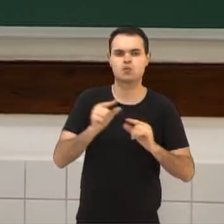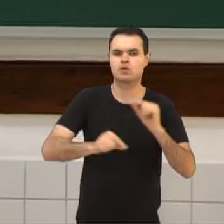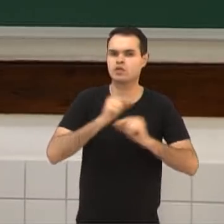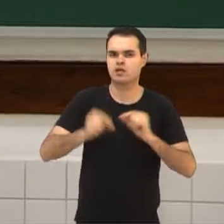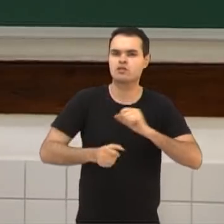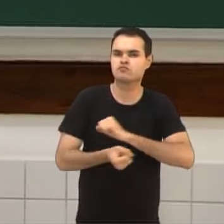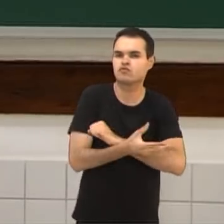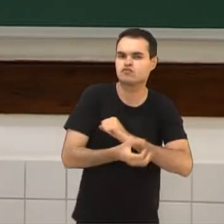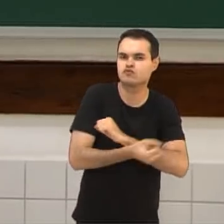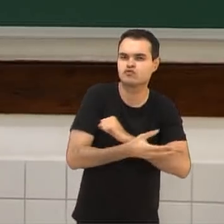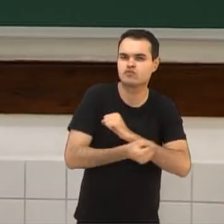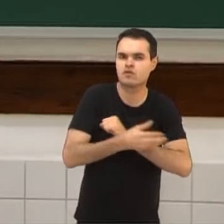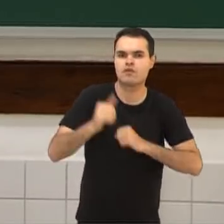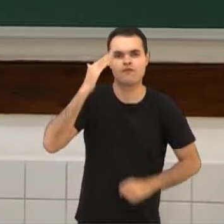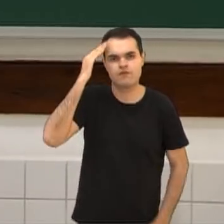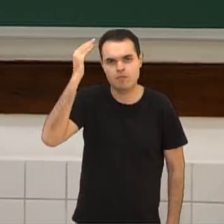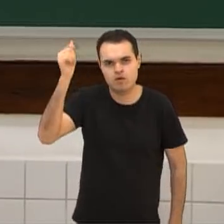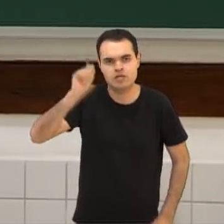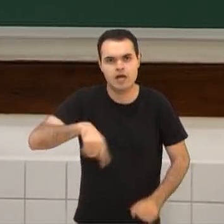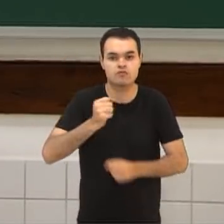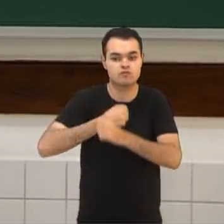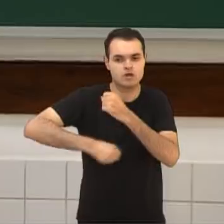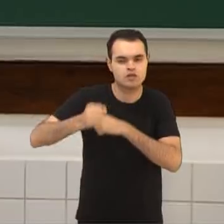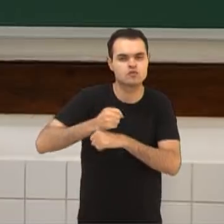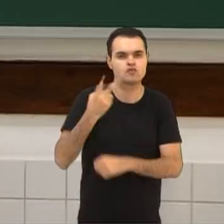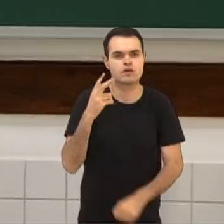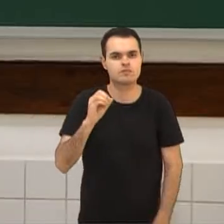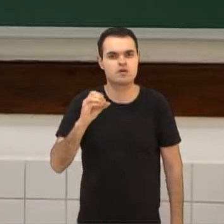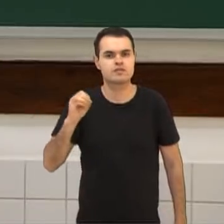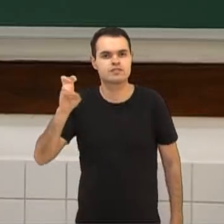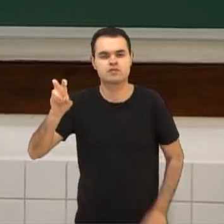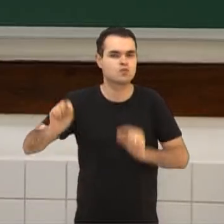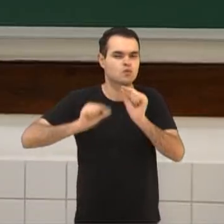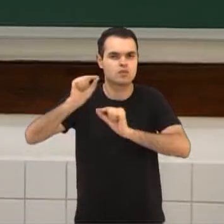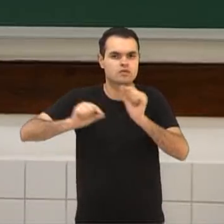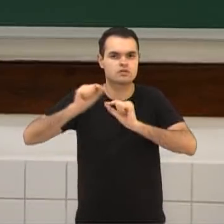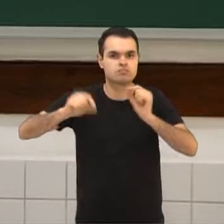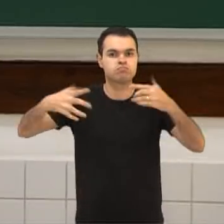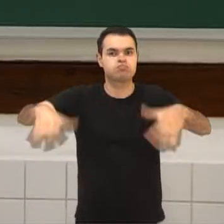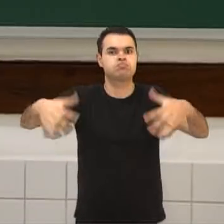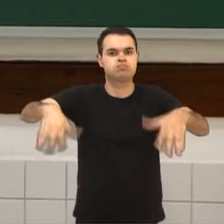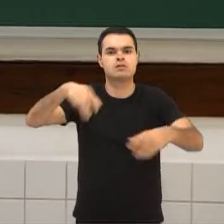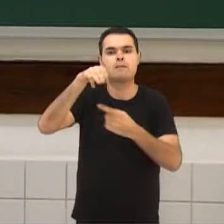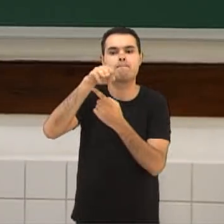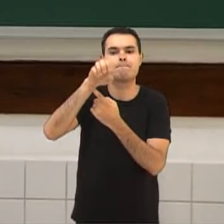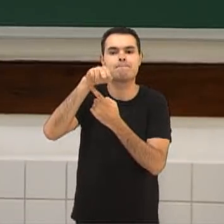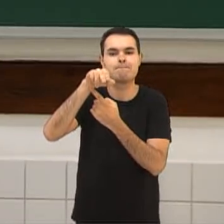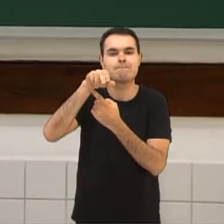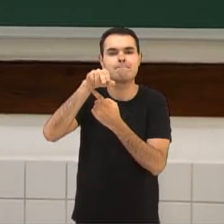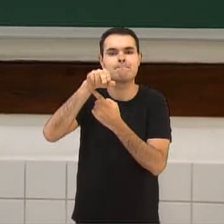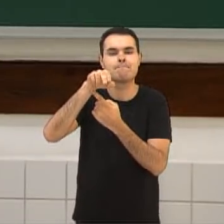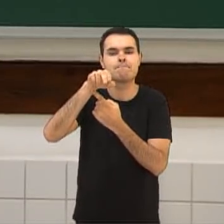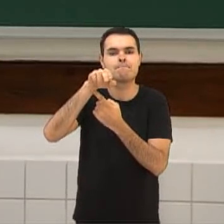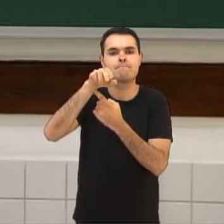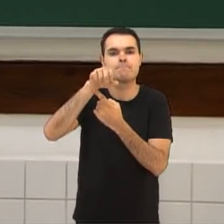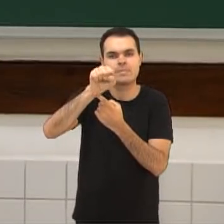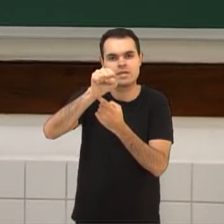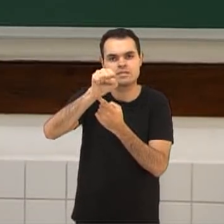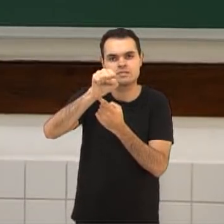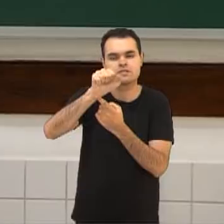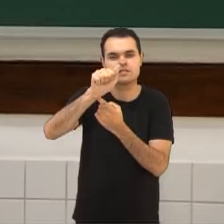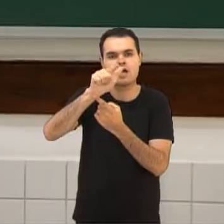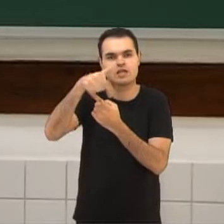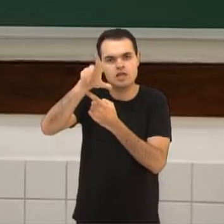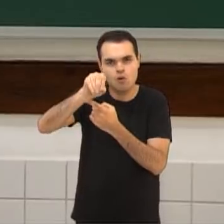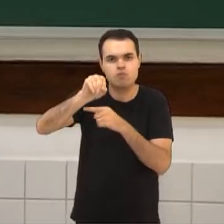famosa delas do ano de 2005, chamado do escândalo do Mensalão. Lembrou da nossa última aula?